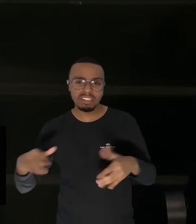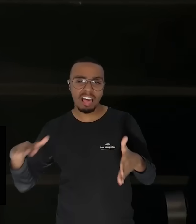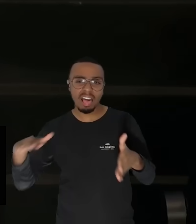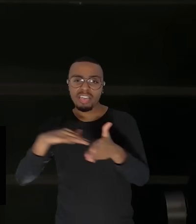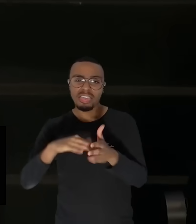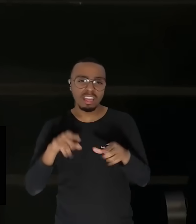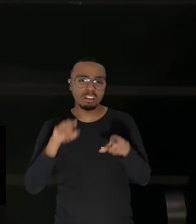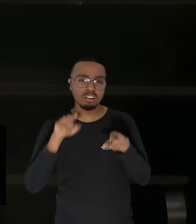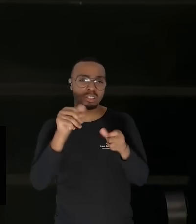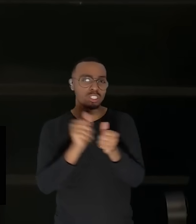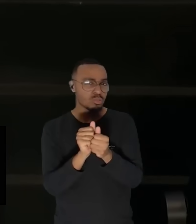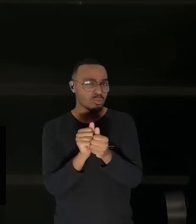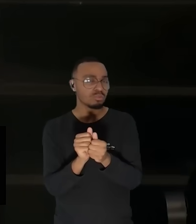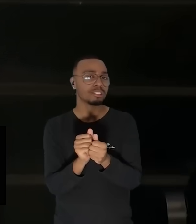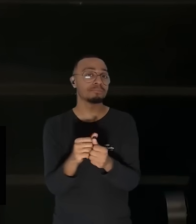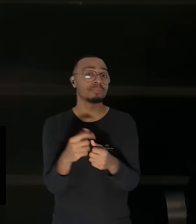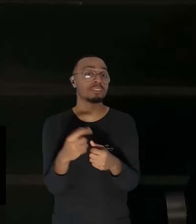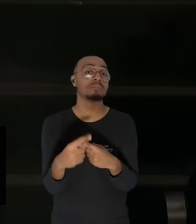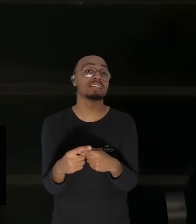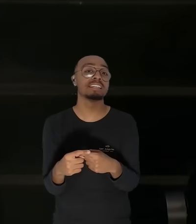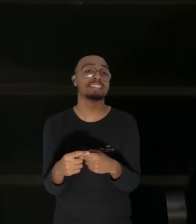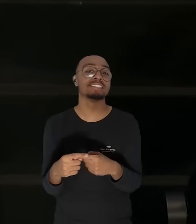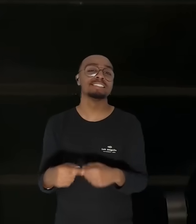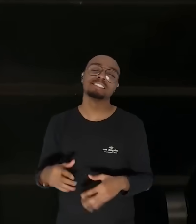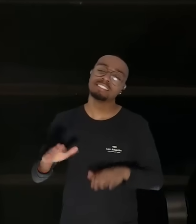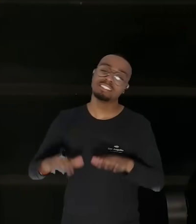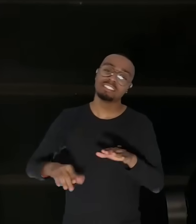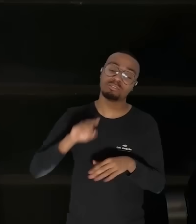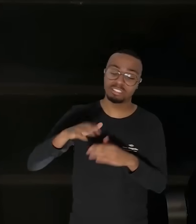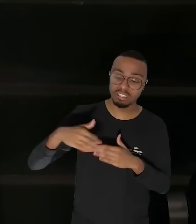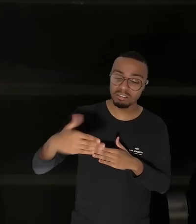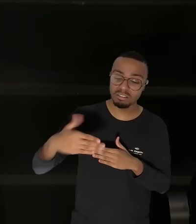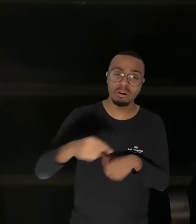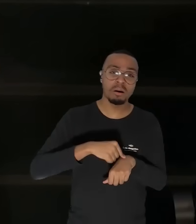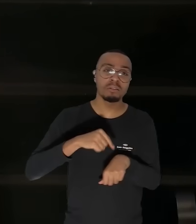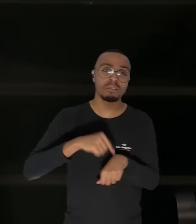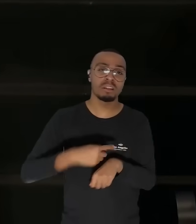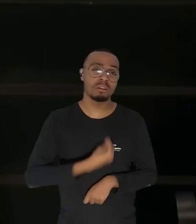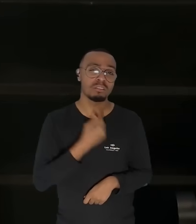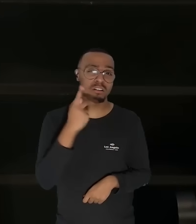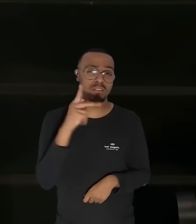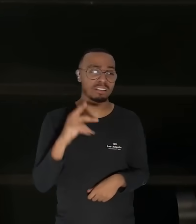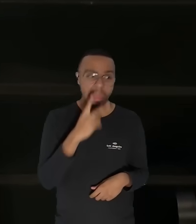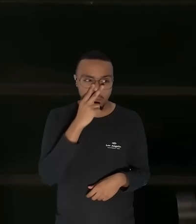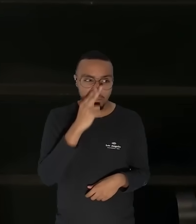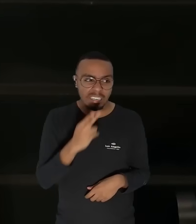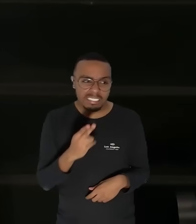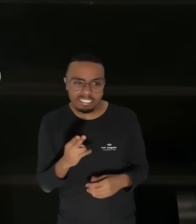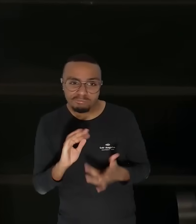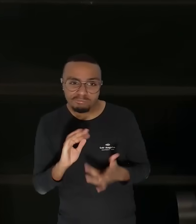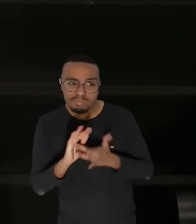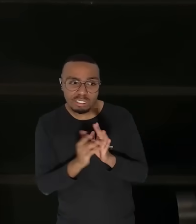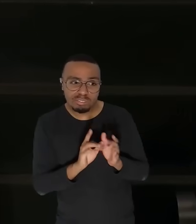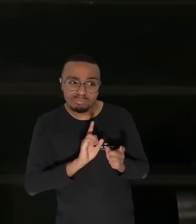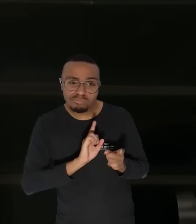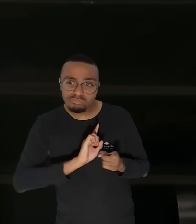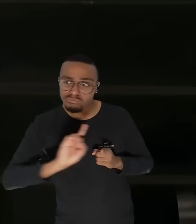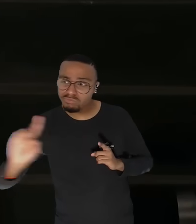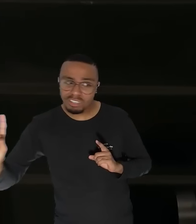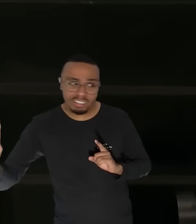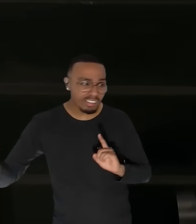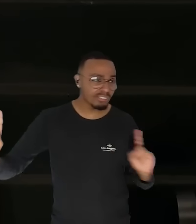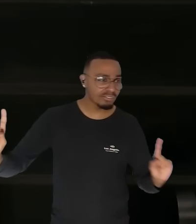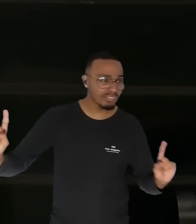Porque tem momentos que vão dizer que ele não vai estar com você até o final dos tempos. Ele está te prometendo